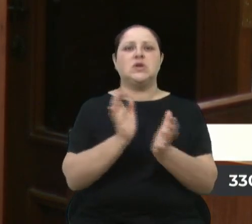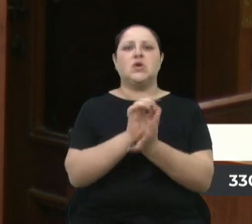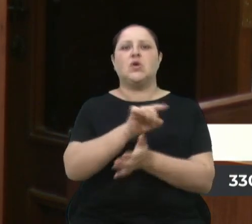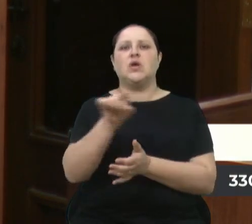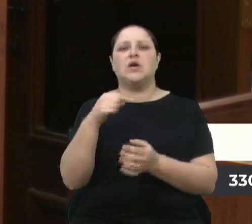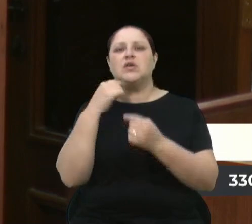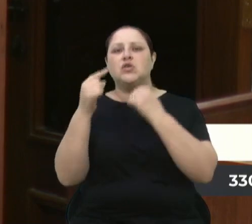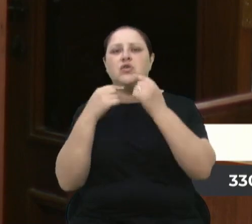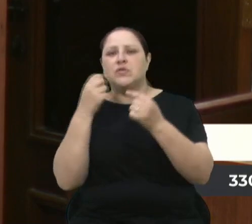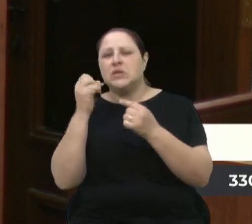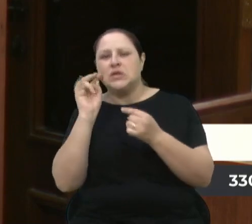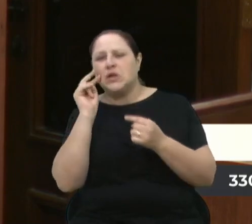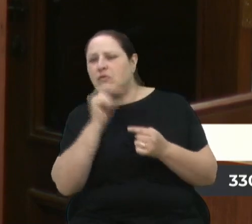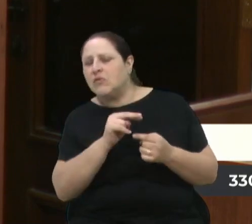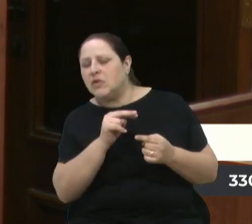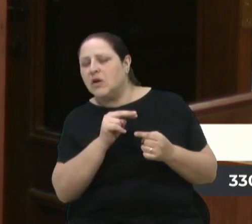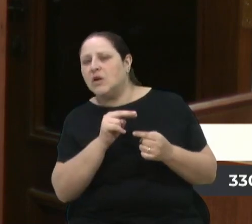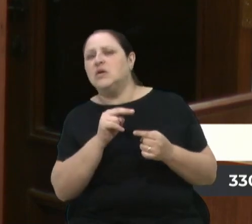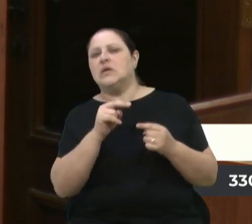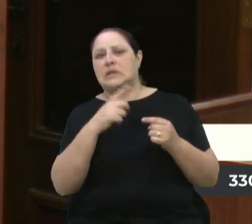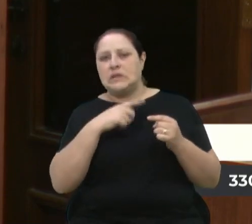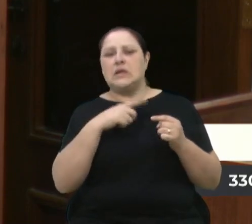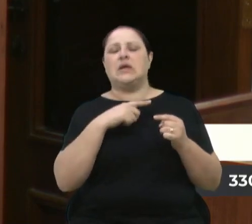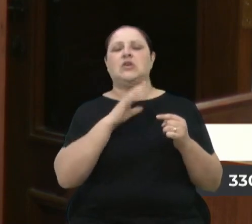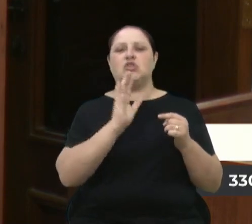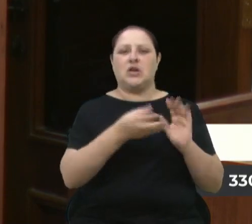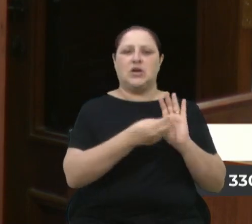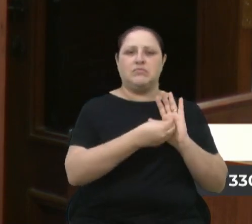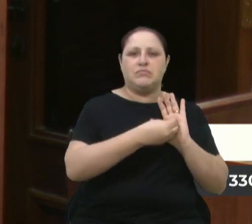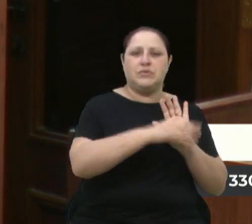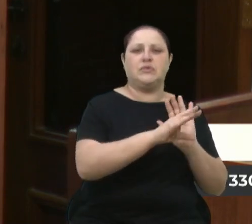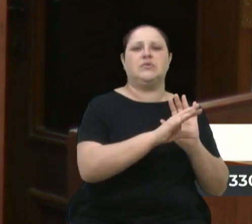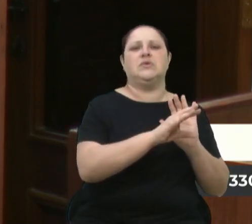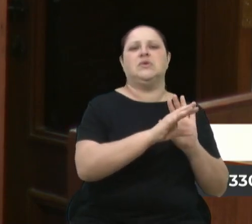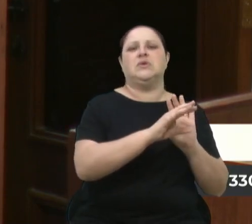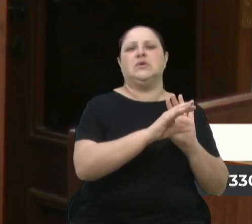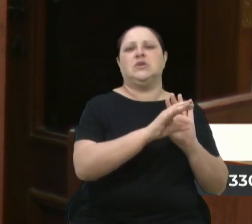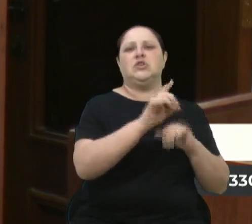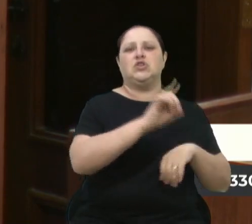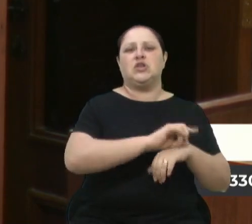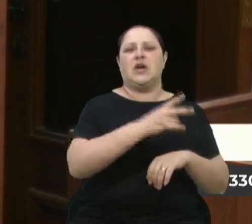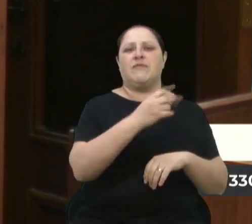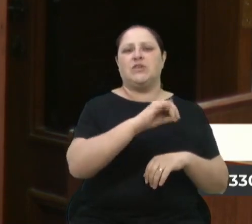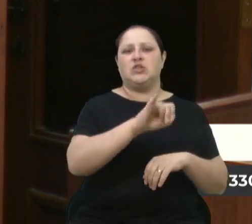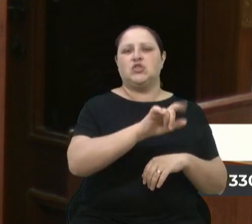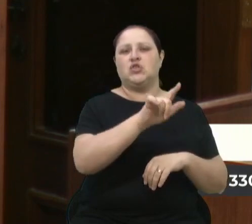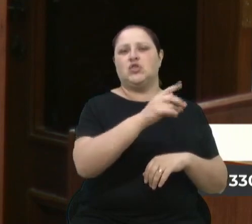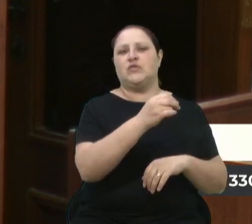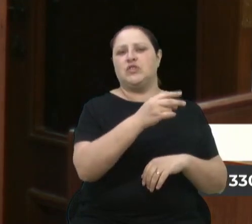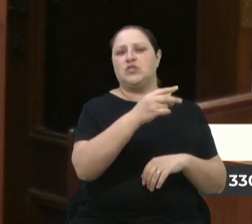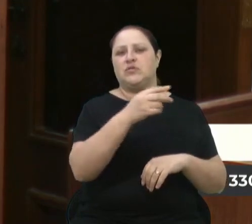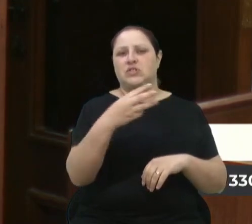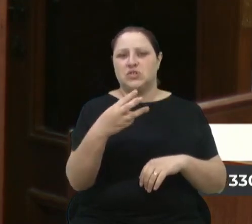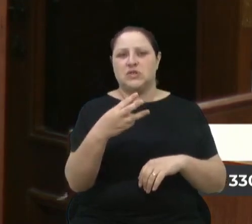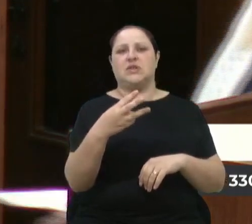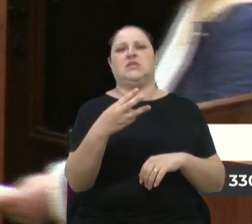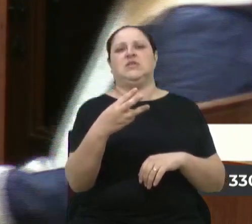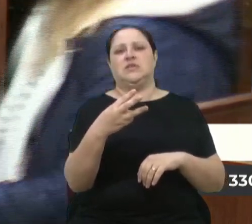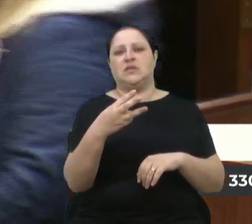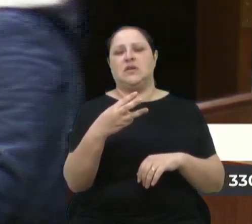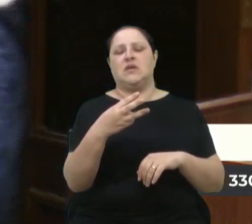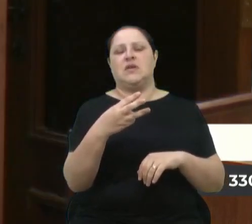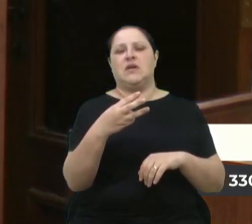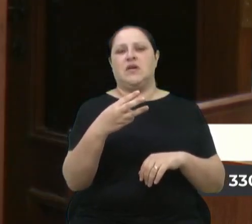olharam, é só entrar no sistema, está protocolado do dia 20 de julho de 2023. Destaco aí na